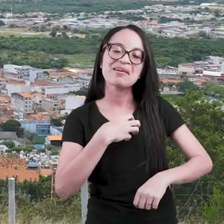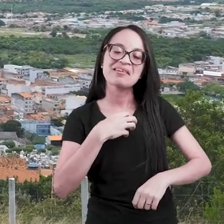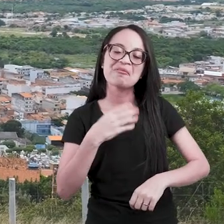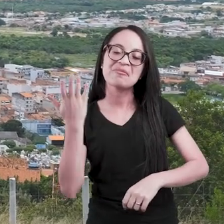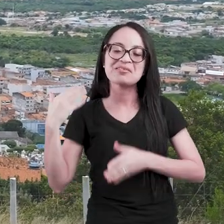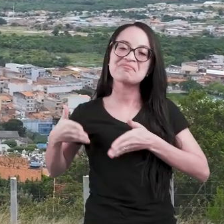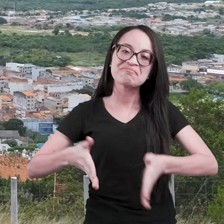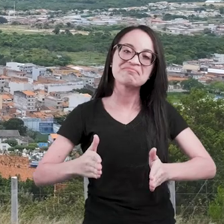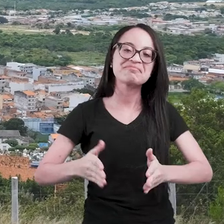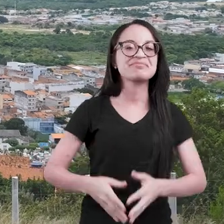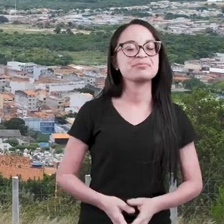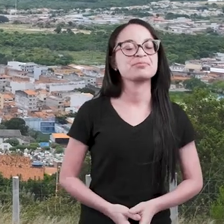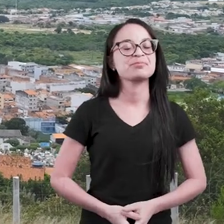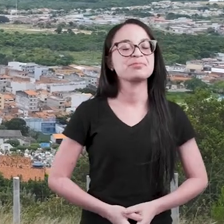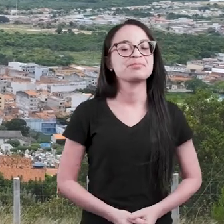natal.